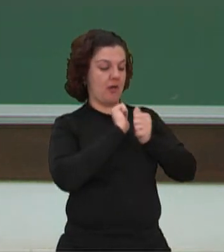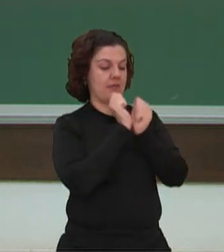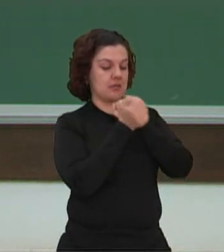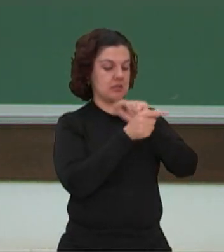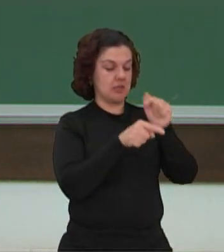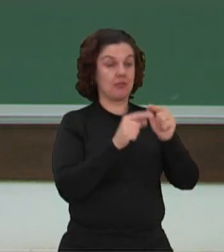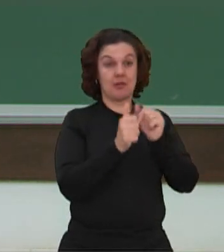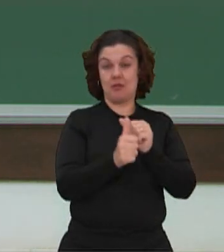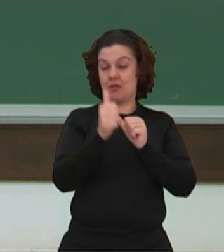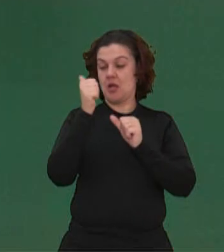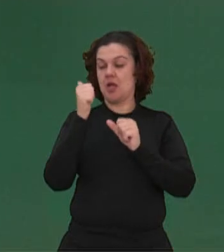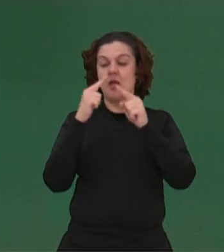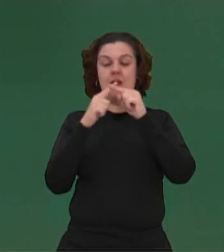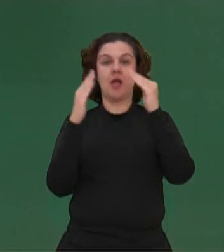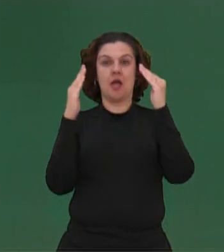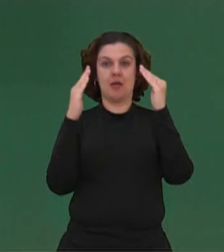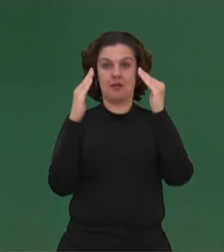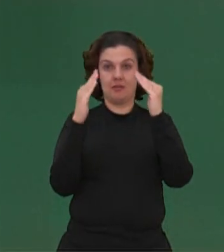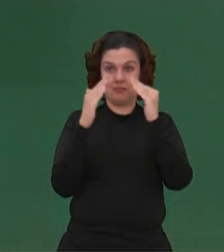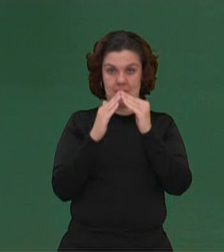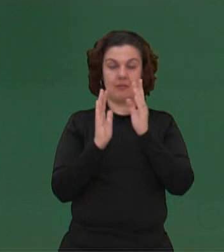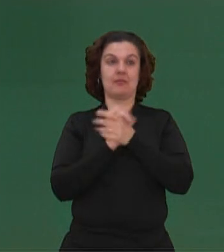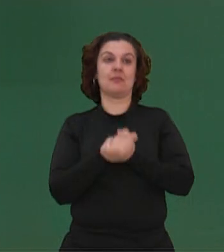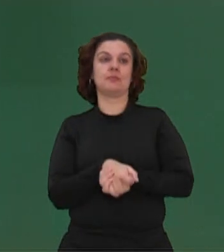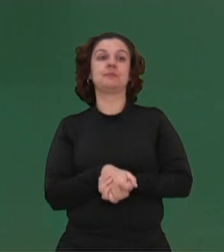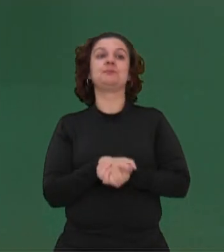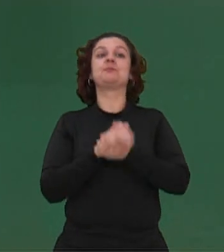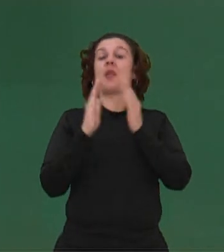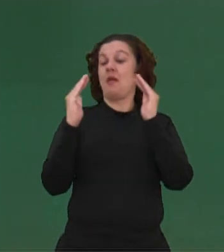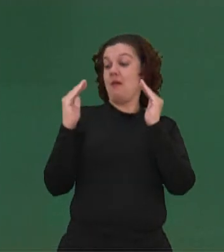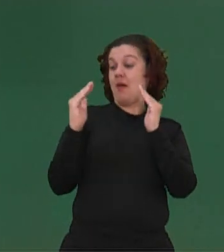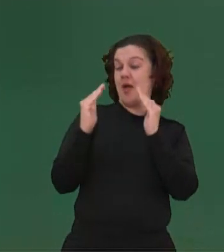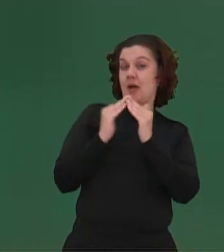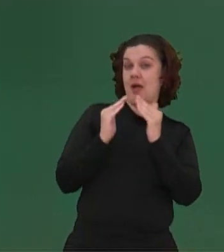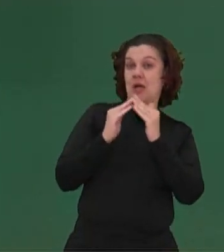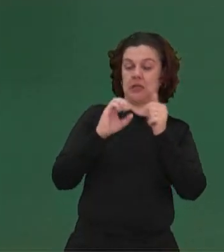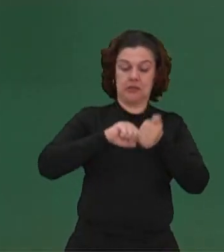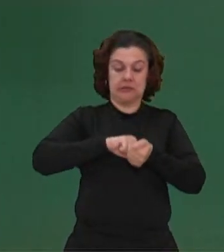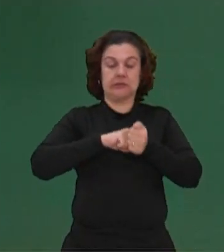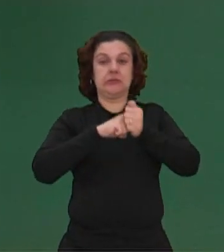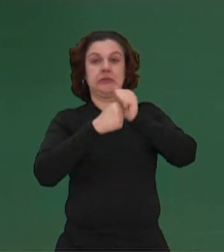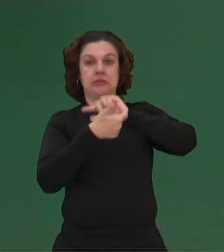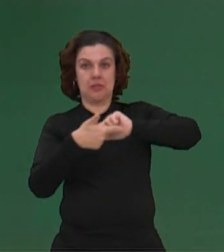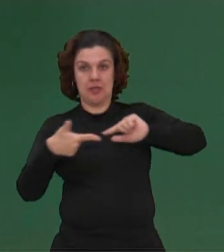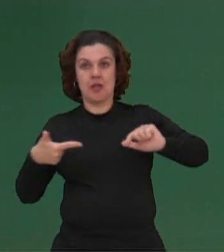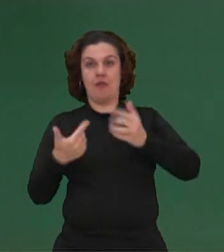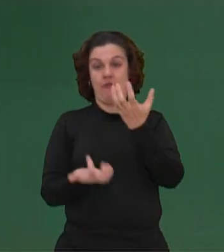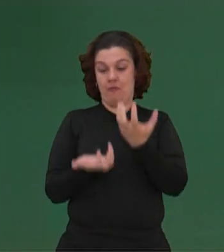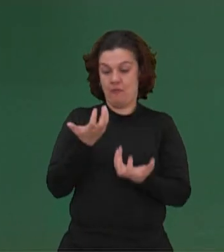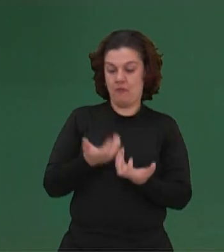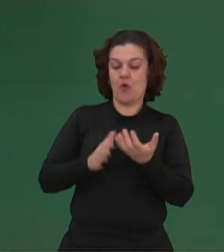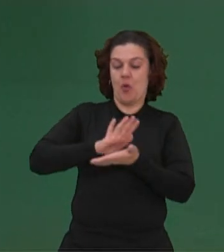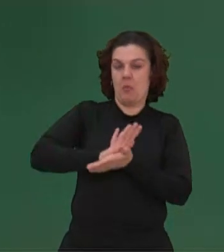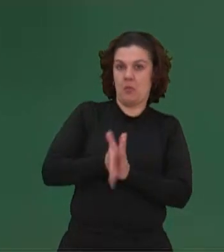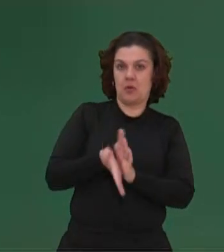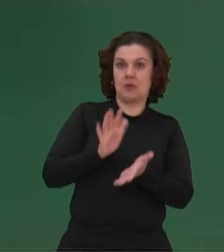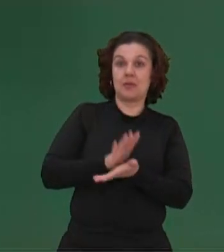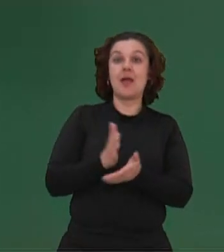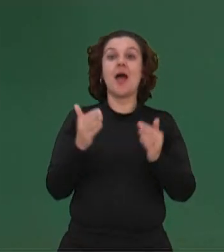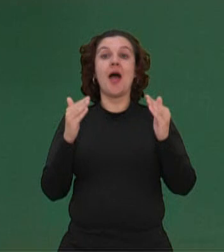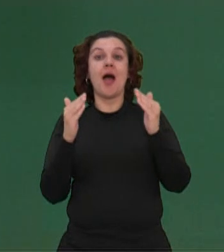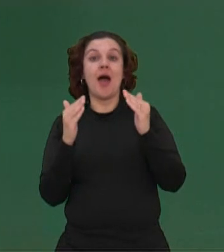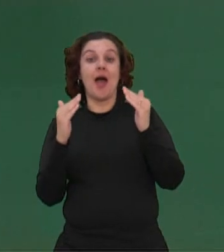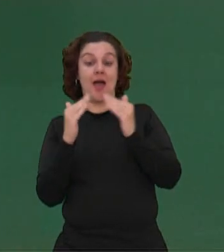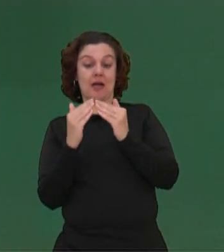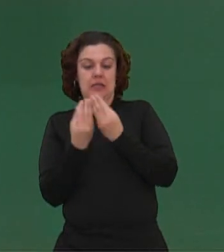A capela, a casa do engenho, formada pela fornalha, pela moenda e tudo mais. A casa de purgar,